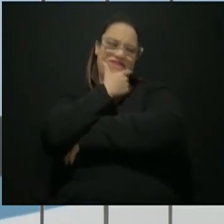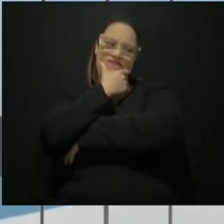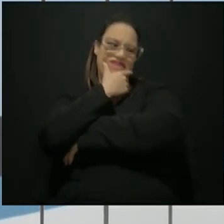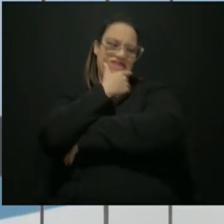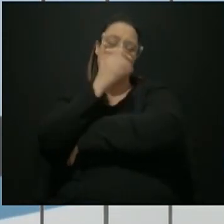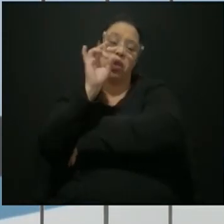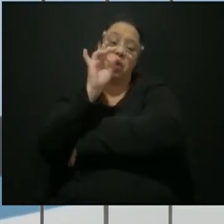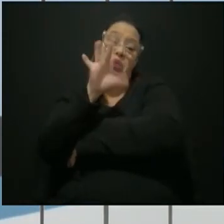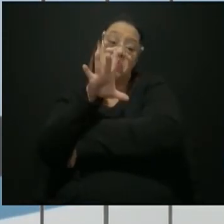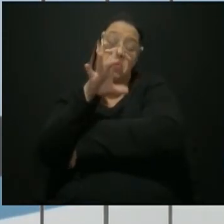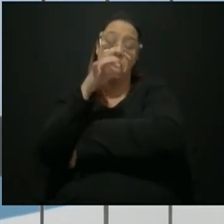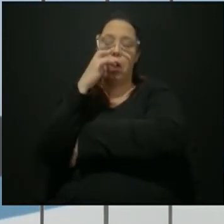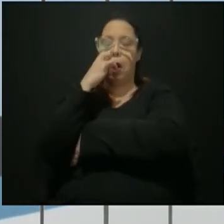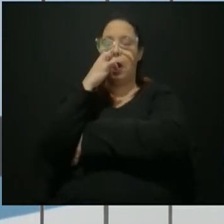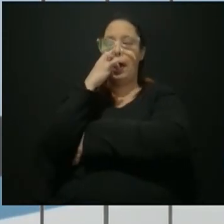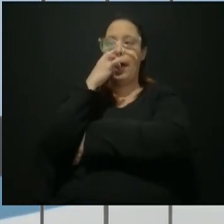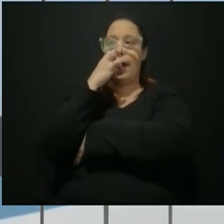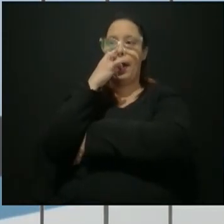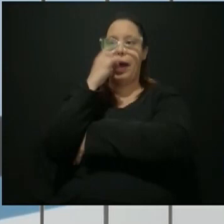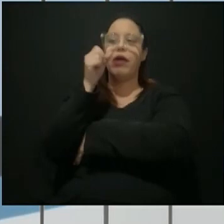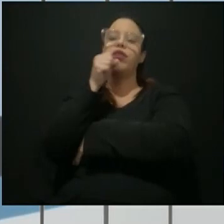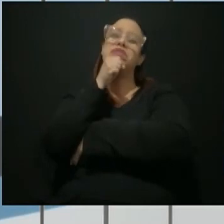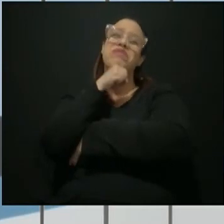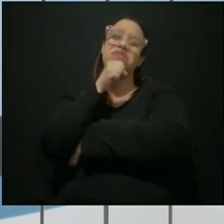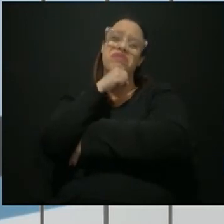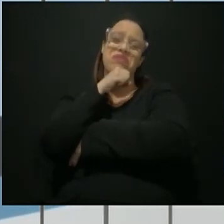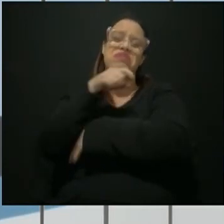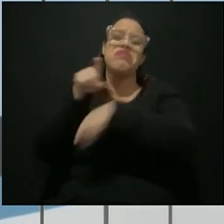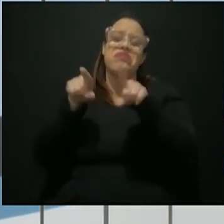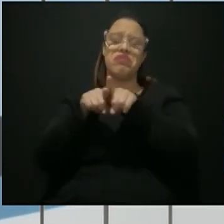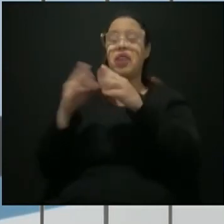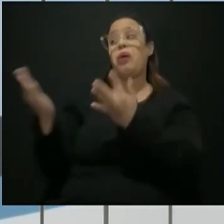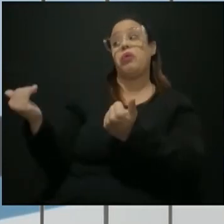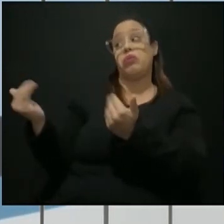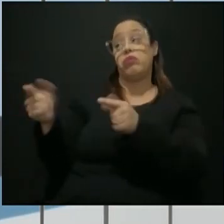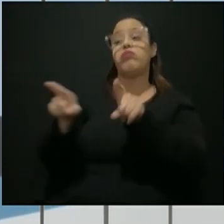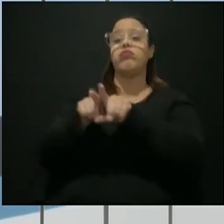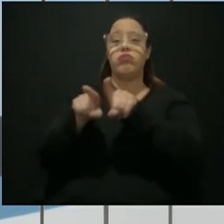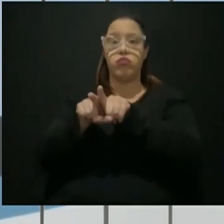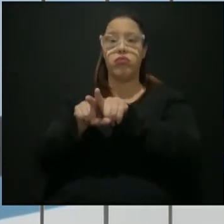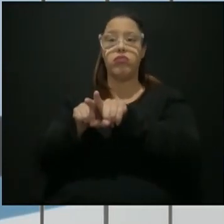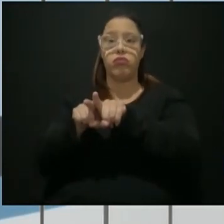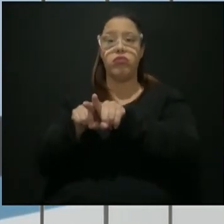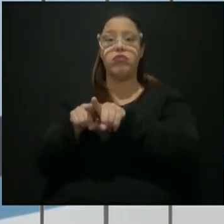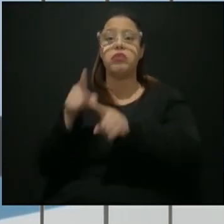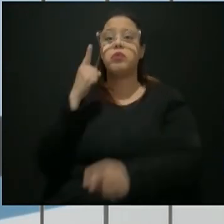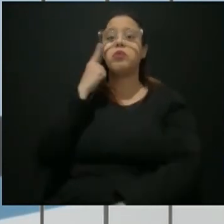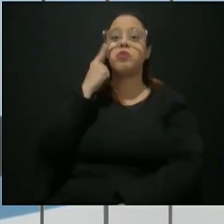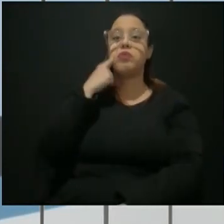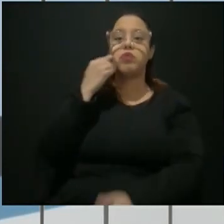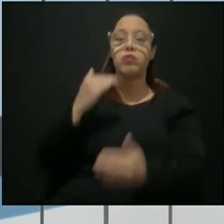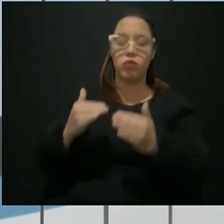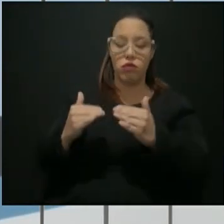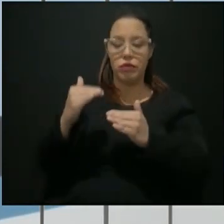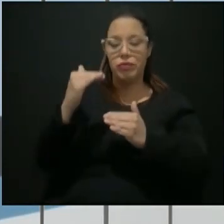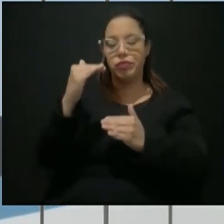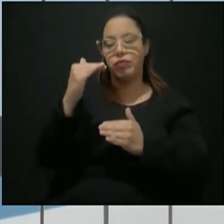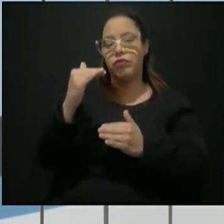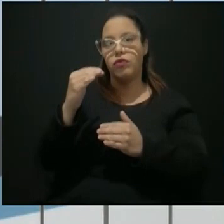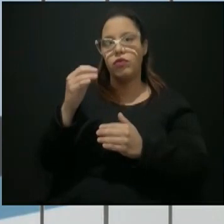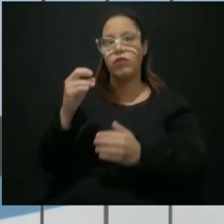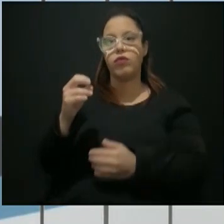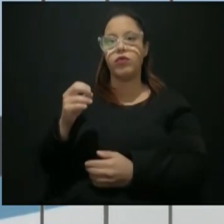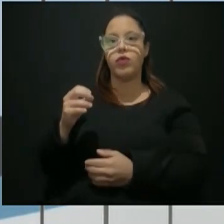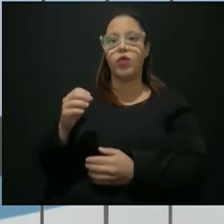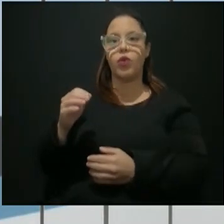relação aos idosos, isso também está em relação aos jovens. Sim, claro. Hoje a gente vê, né, um processo de culto